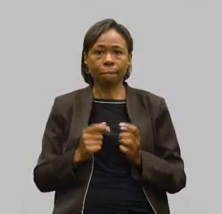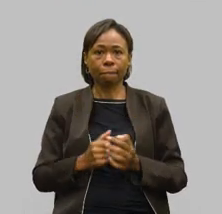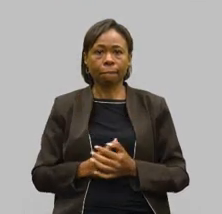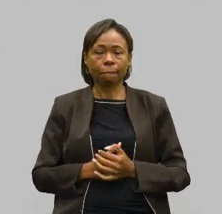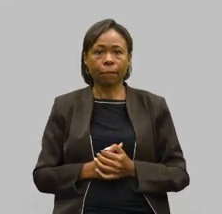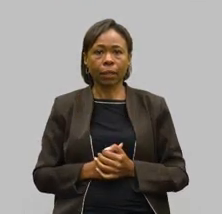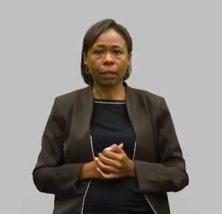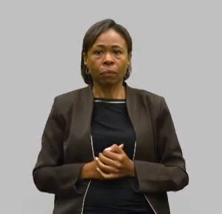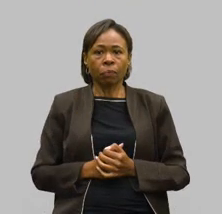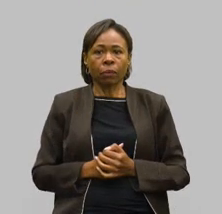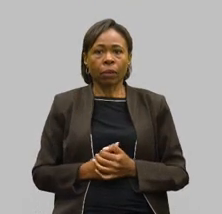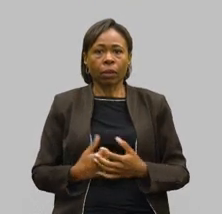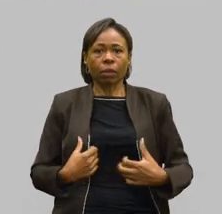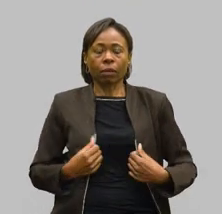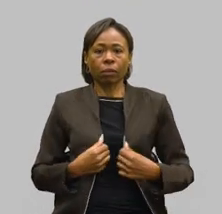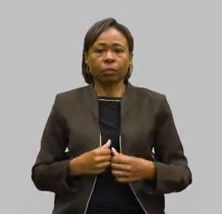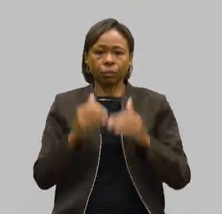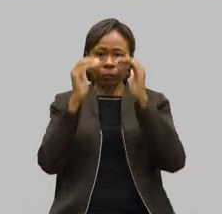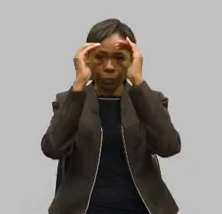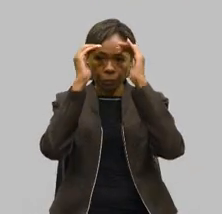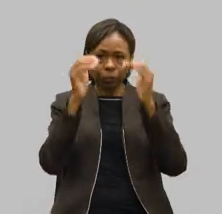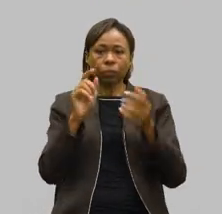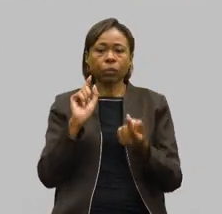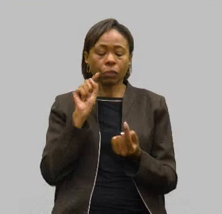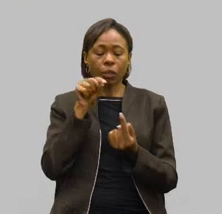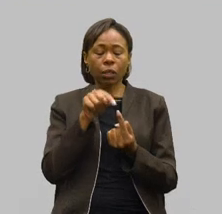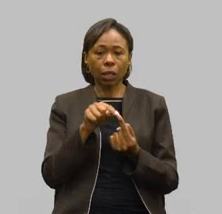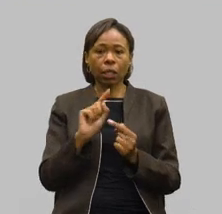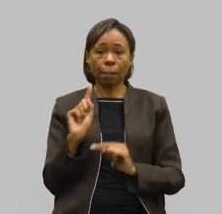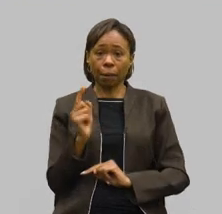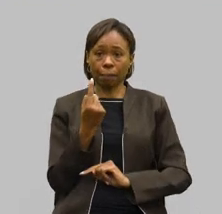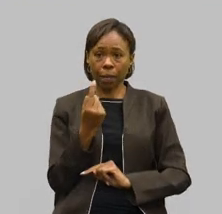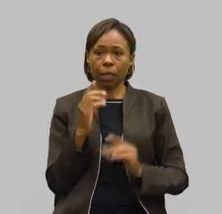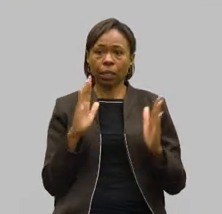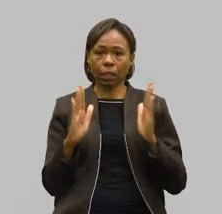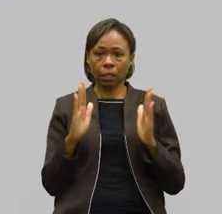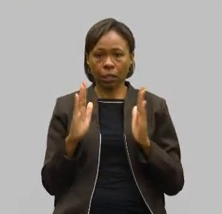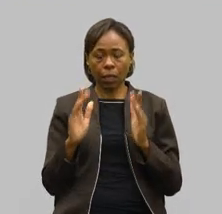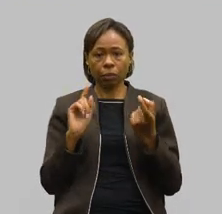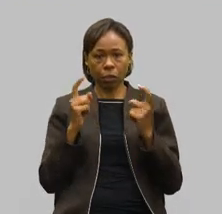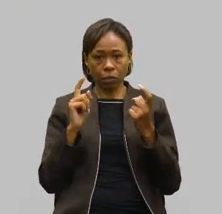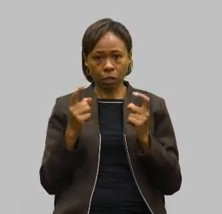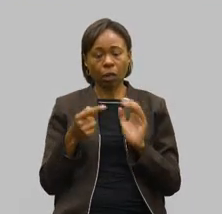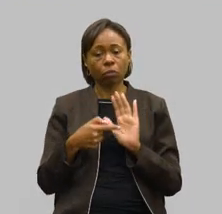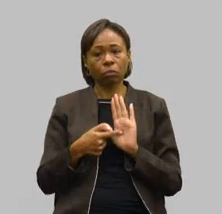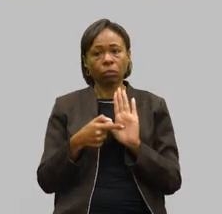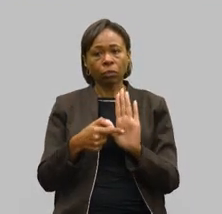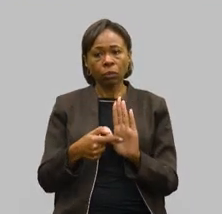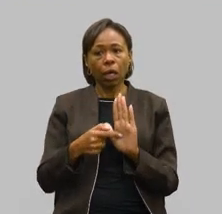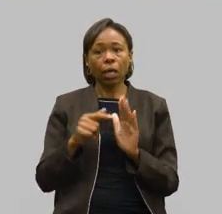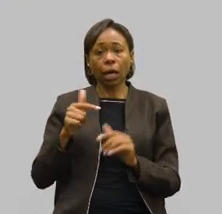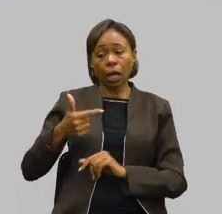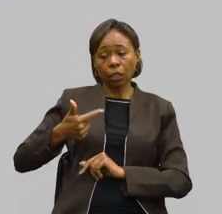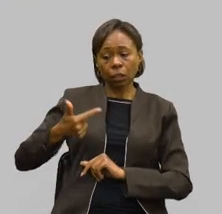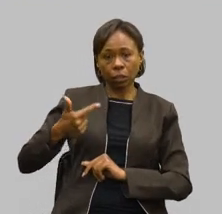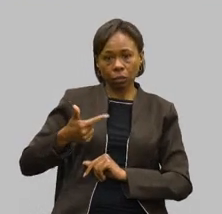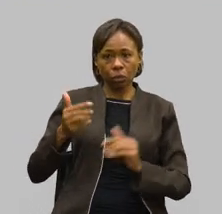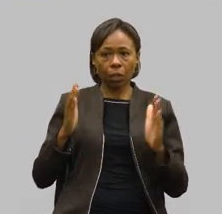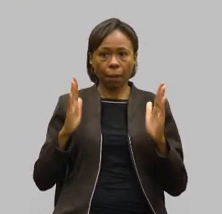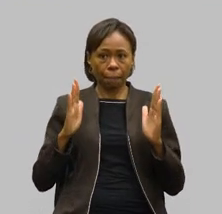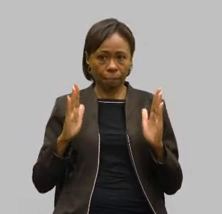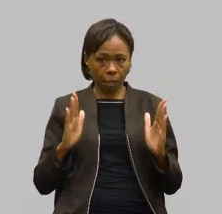reunião cumprida a finalidade dessa primeira etapa da reunião Quero registrar que a segunda parte